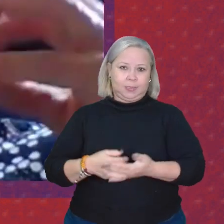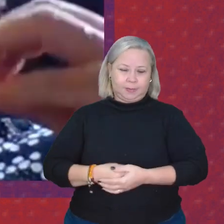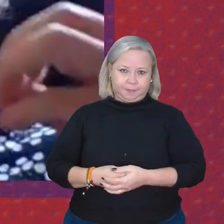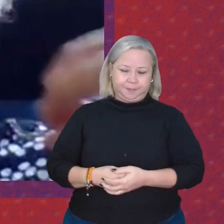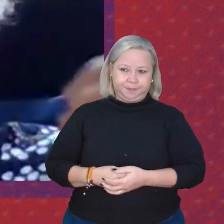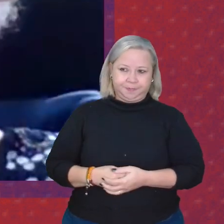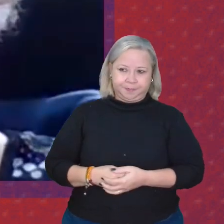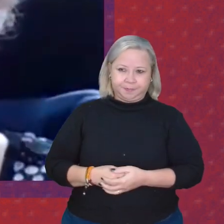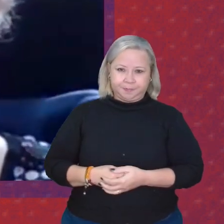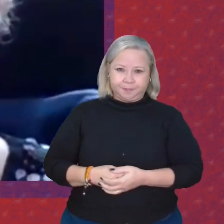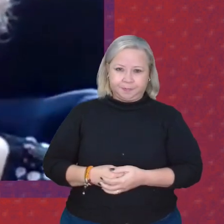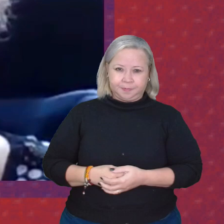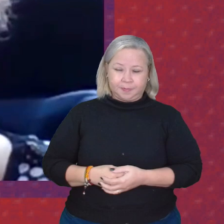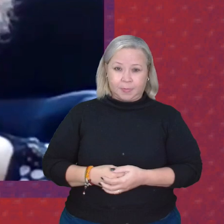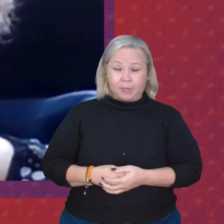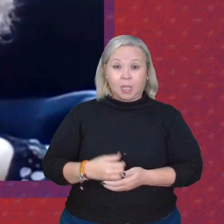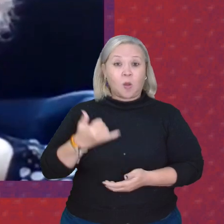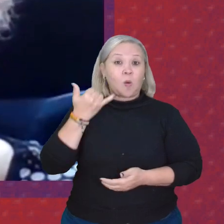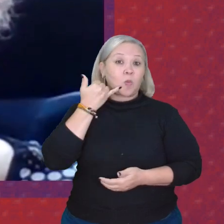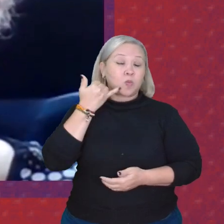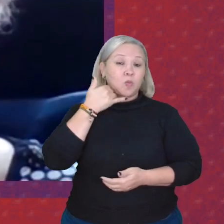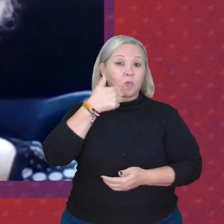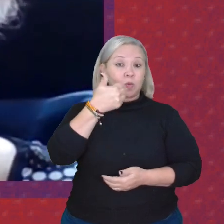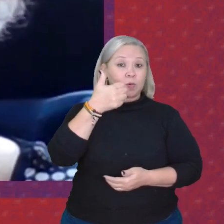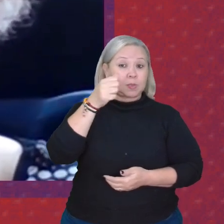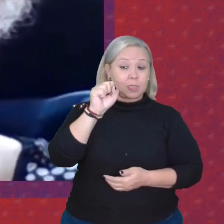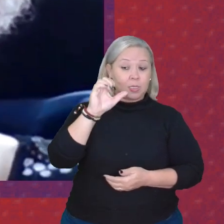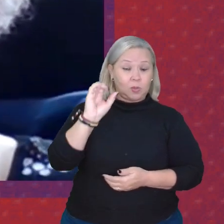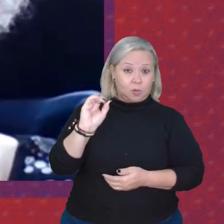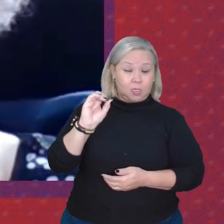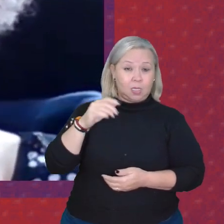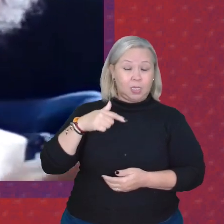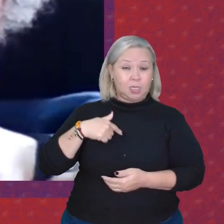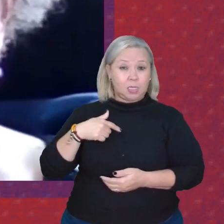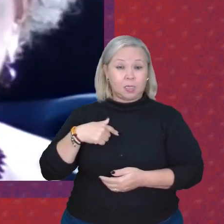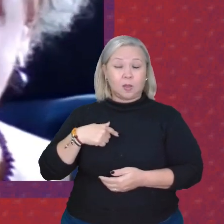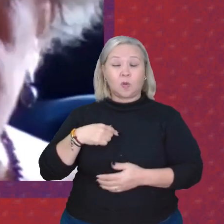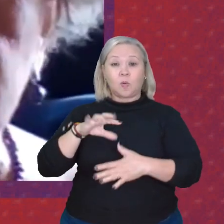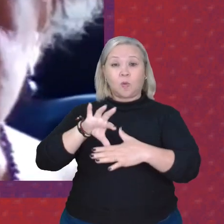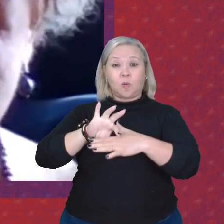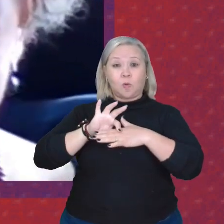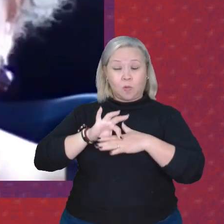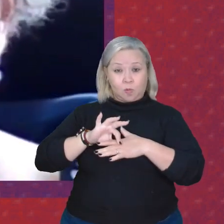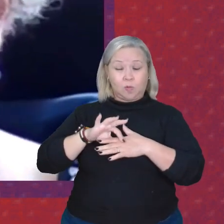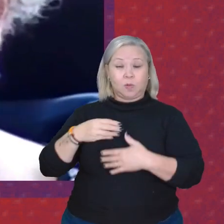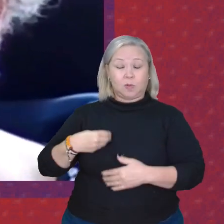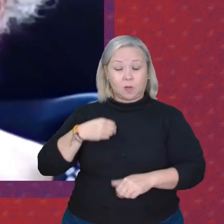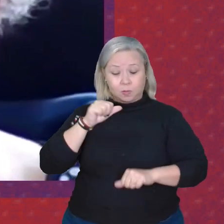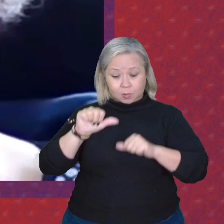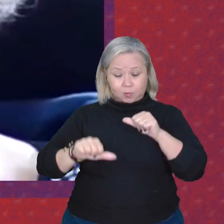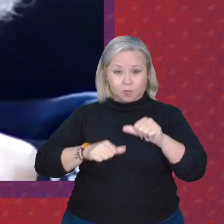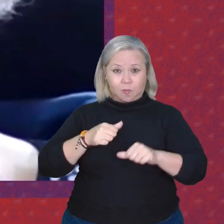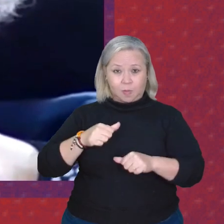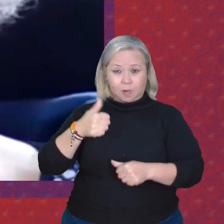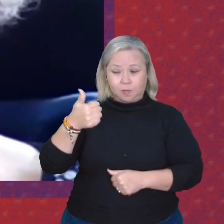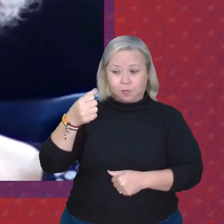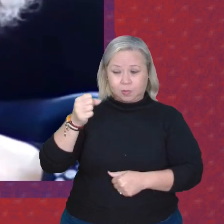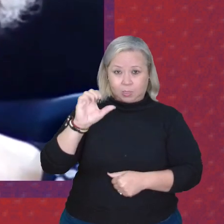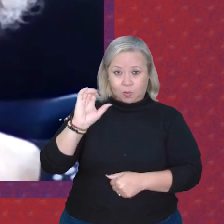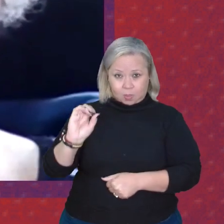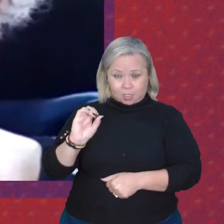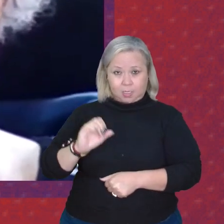Tem o 180, na minha titularidade, nós transformamos o